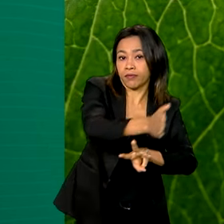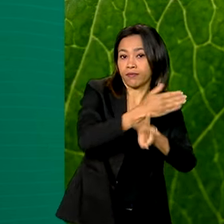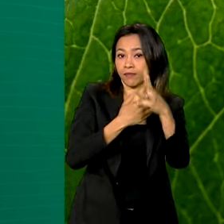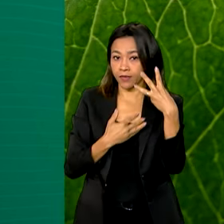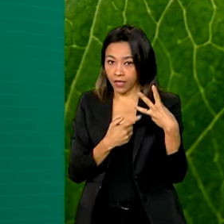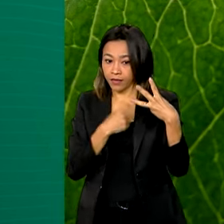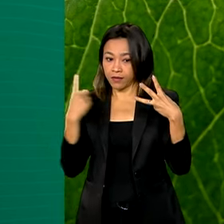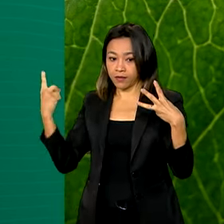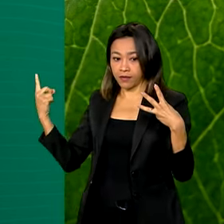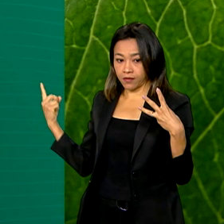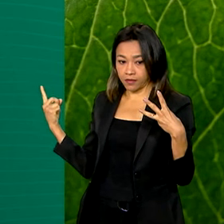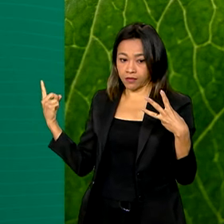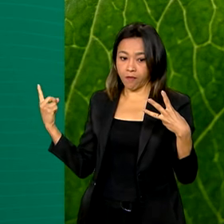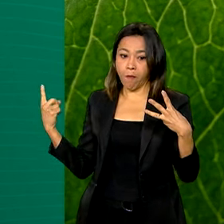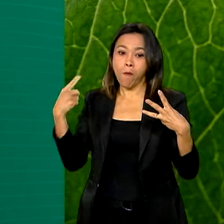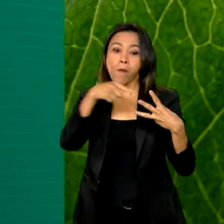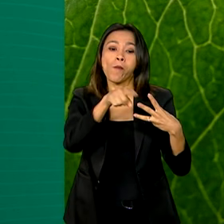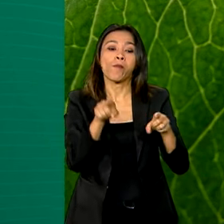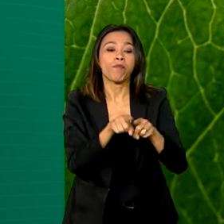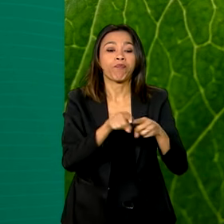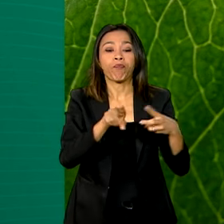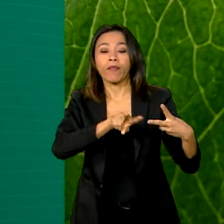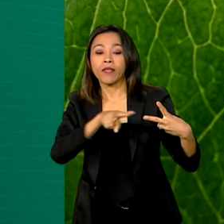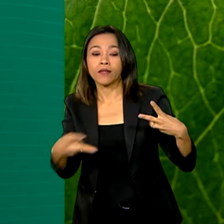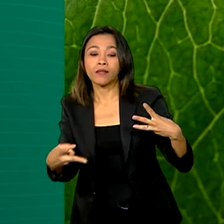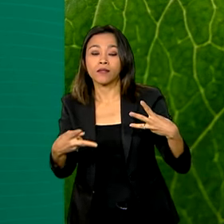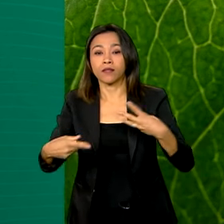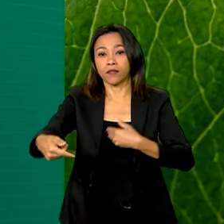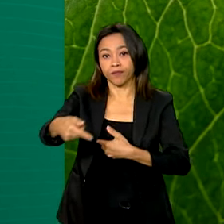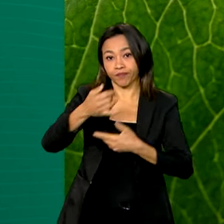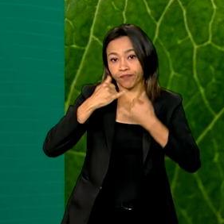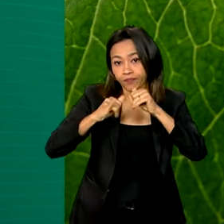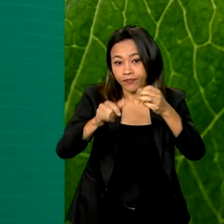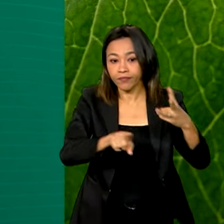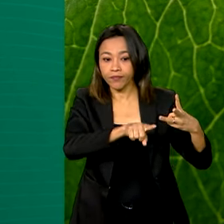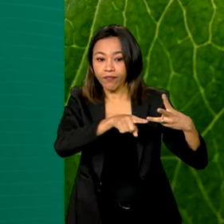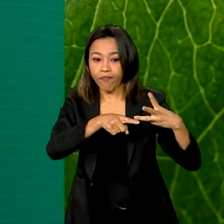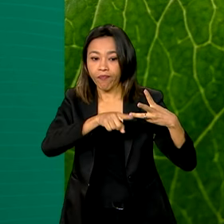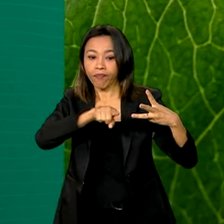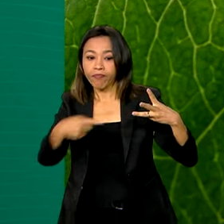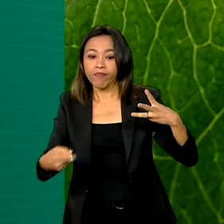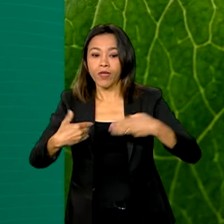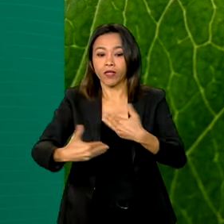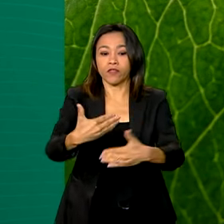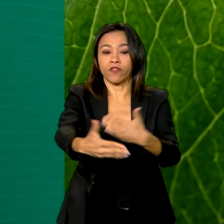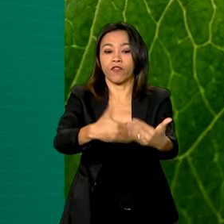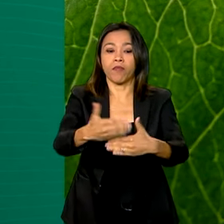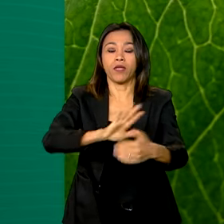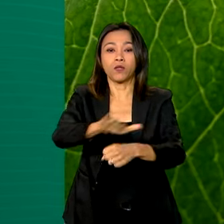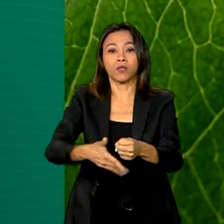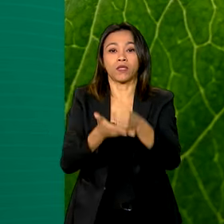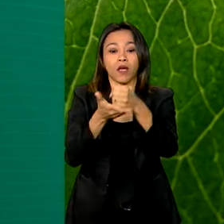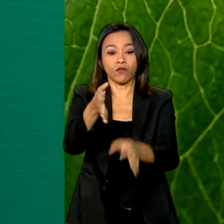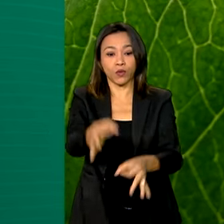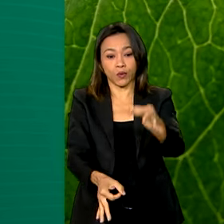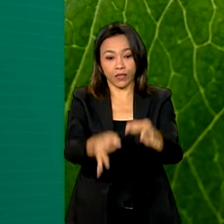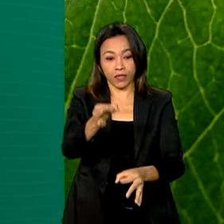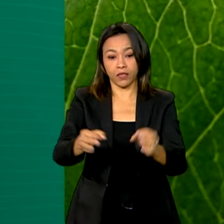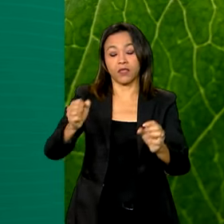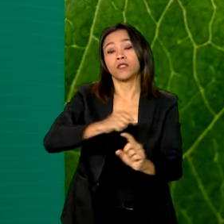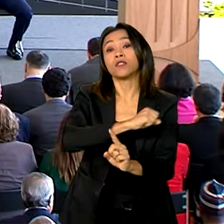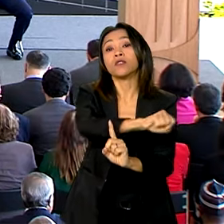ordenamento territorial e fundiário, transição energética e desenvolvimento sustentável com justiça social, ambiental